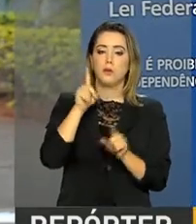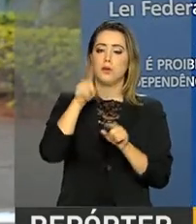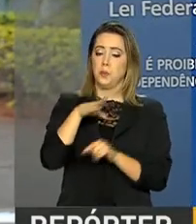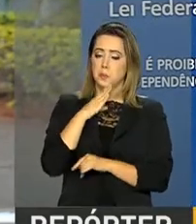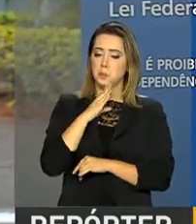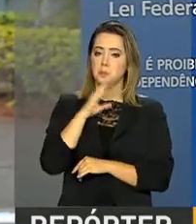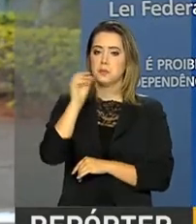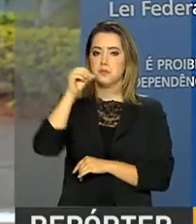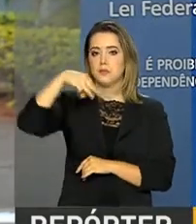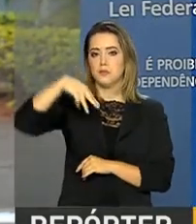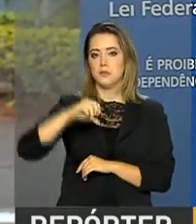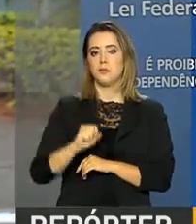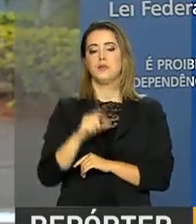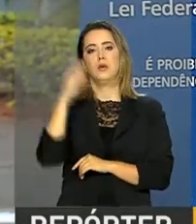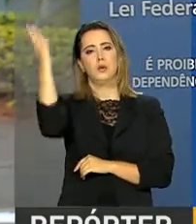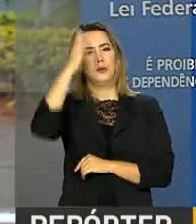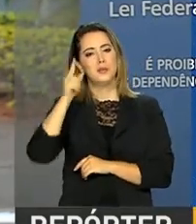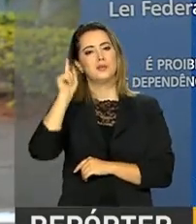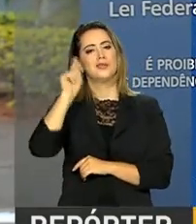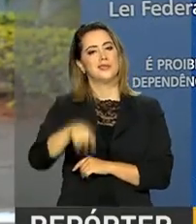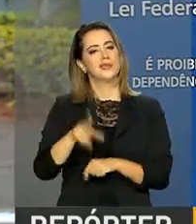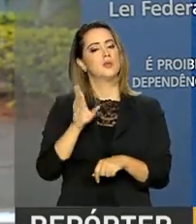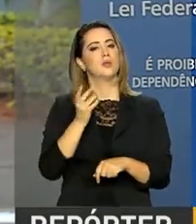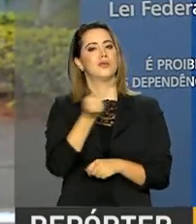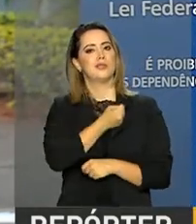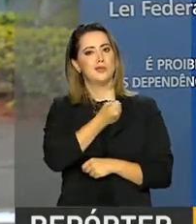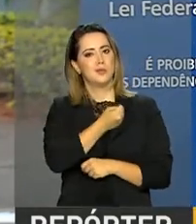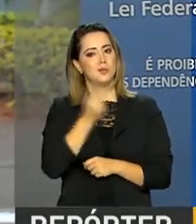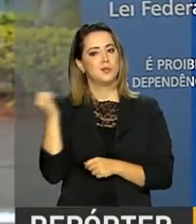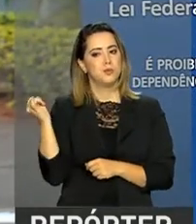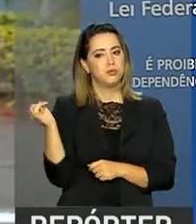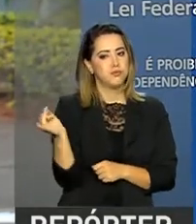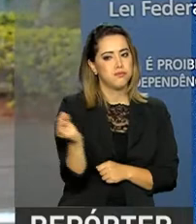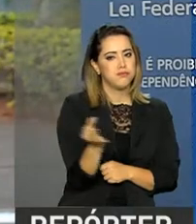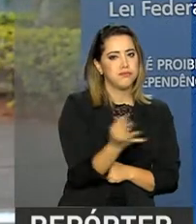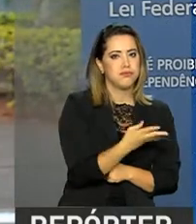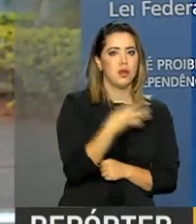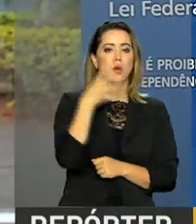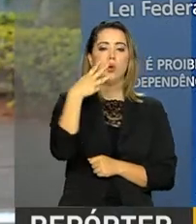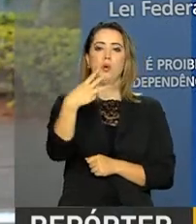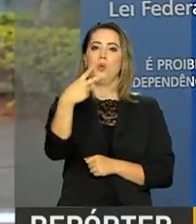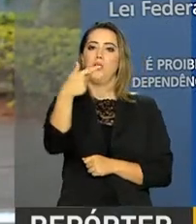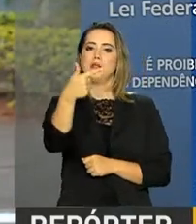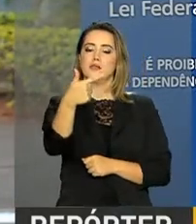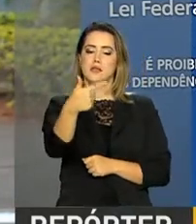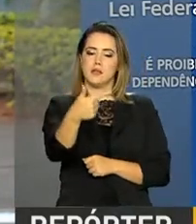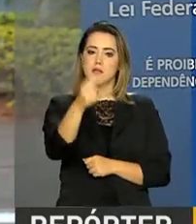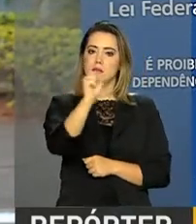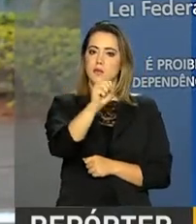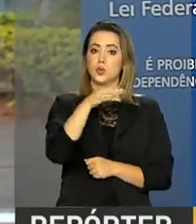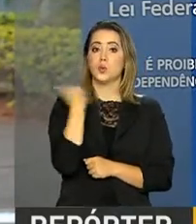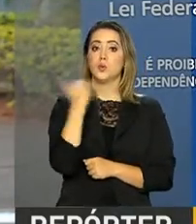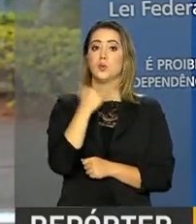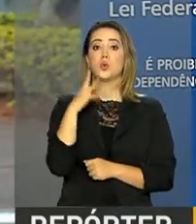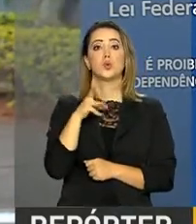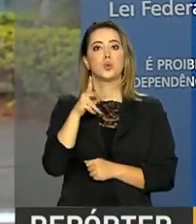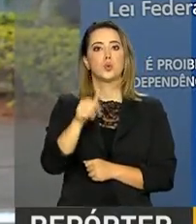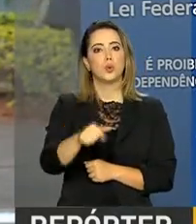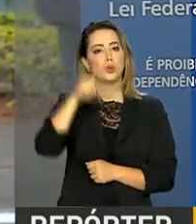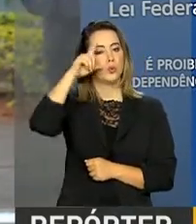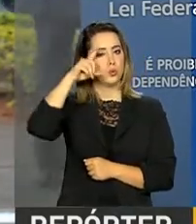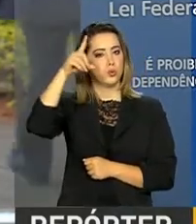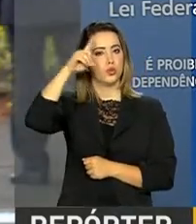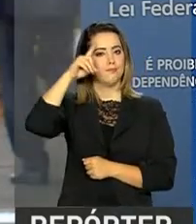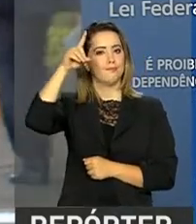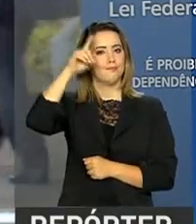Organização Mundial da Saúde, o Brasil ainda registra 428 mortes por dia causadas pelo tabagismo. Um hábito que